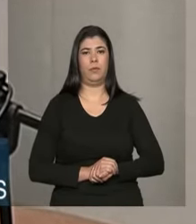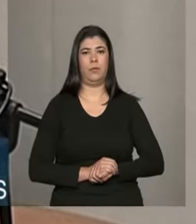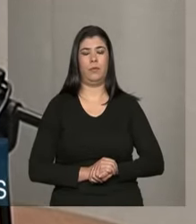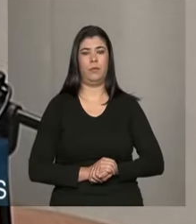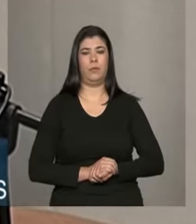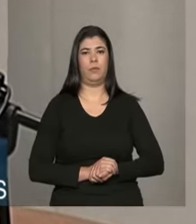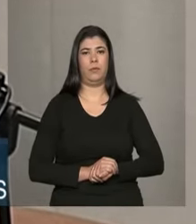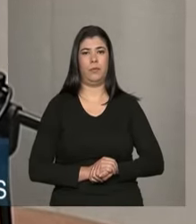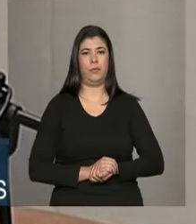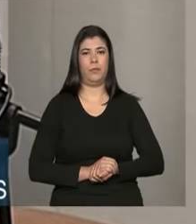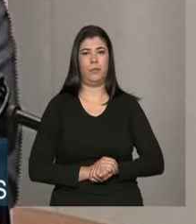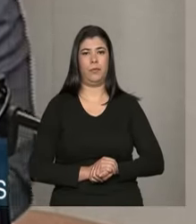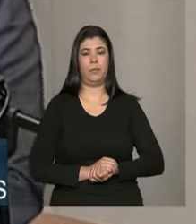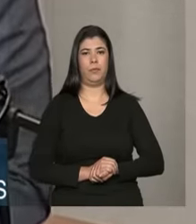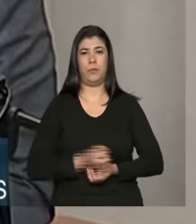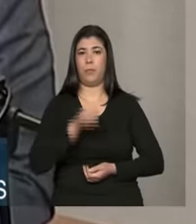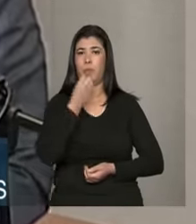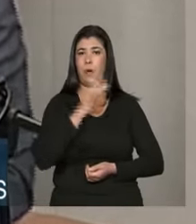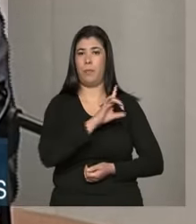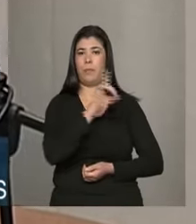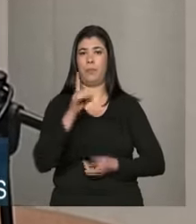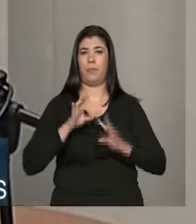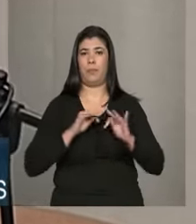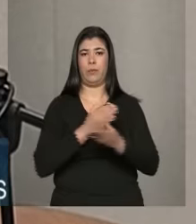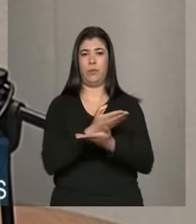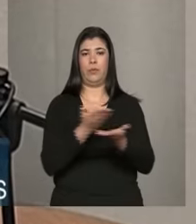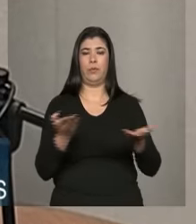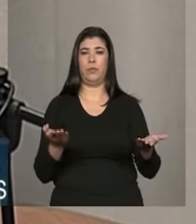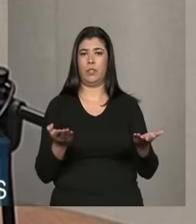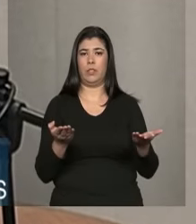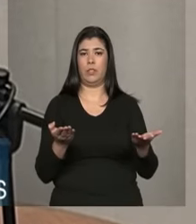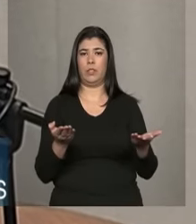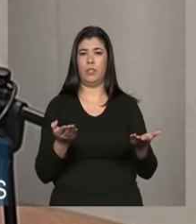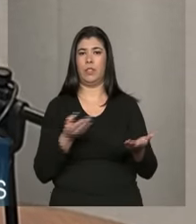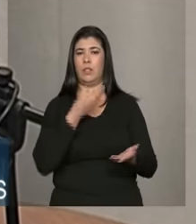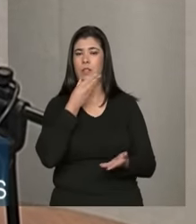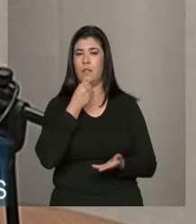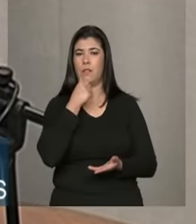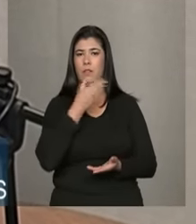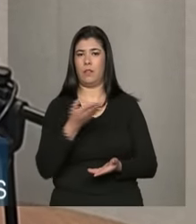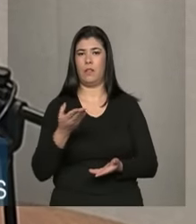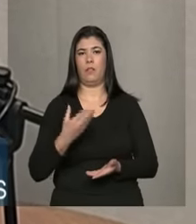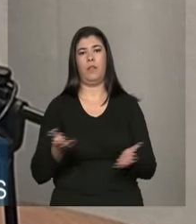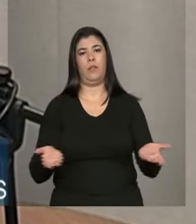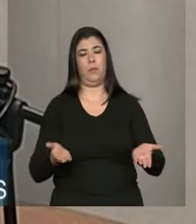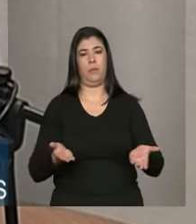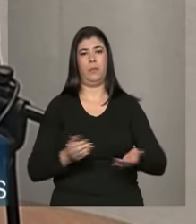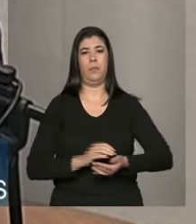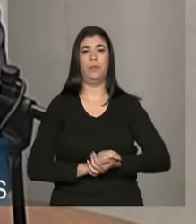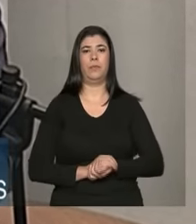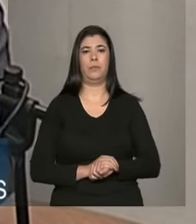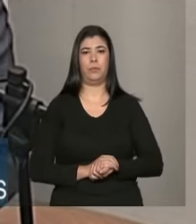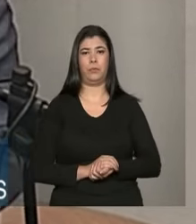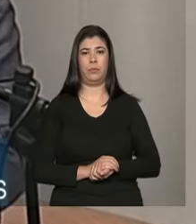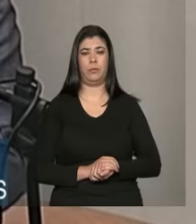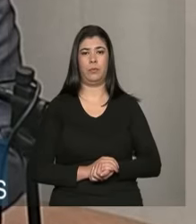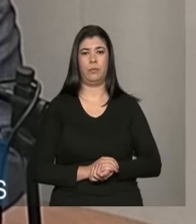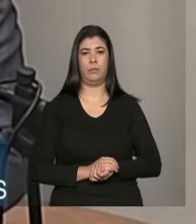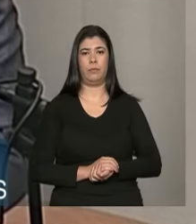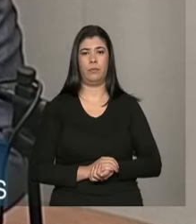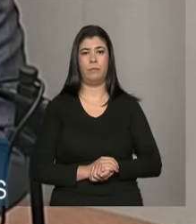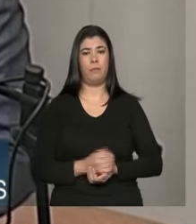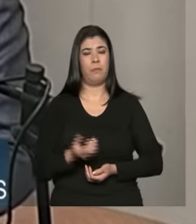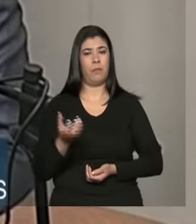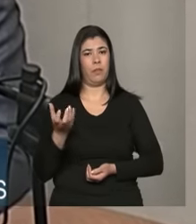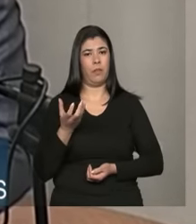CL bom dia a todos e a todas as senhoras presentes eu vou me